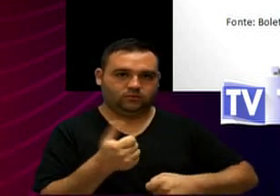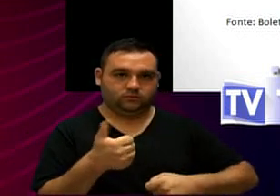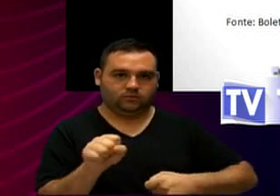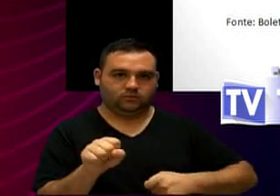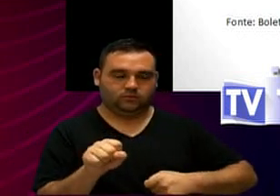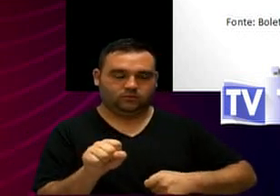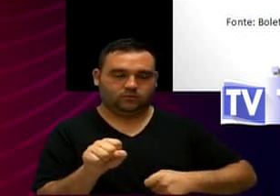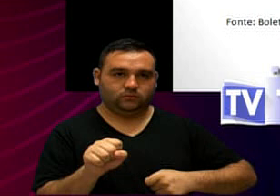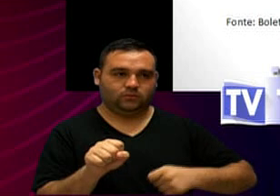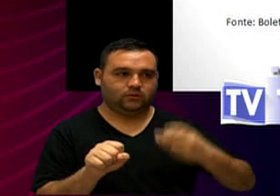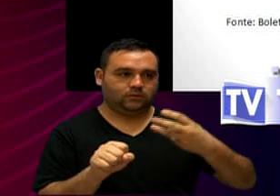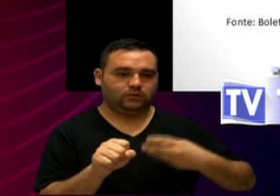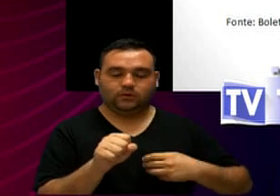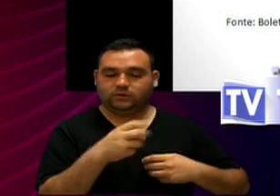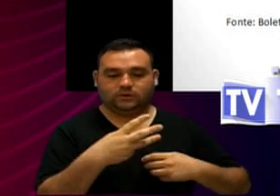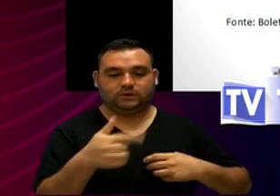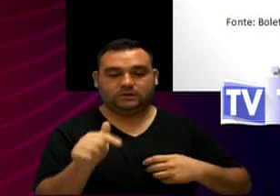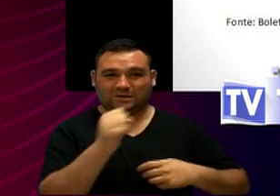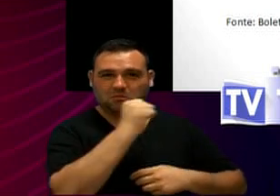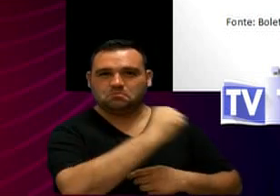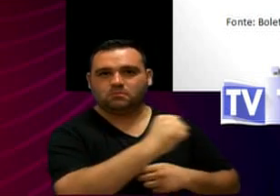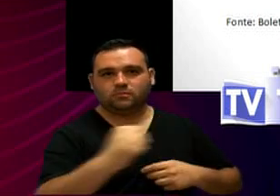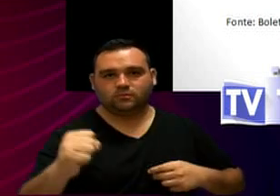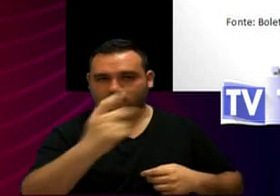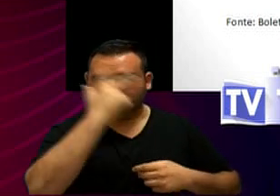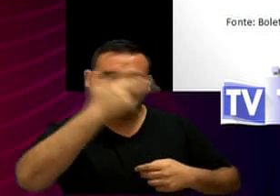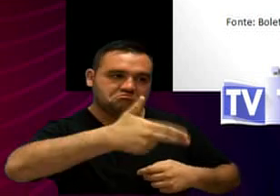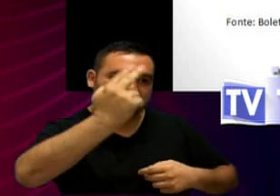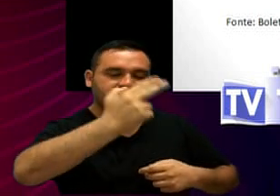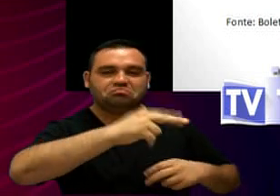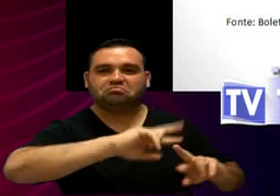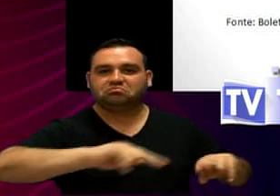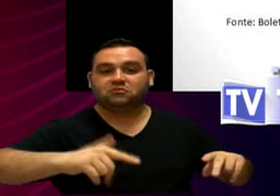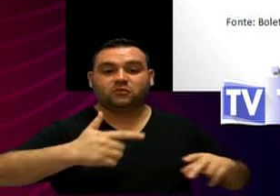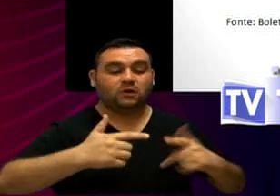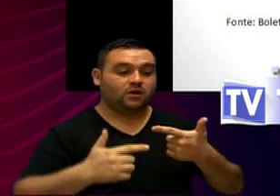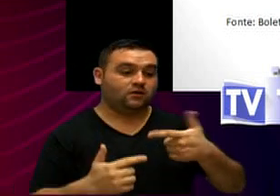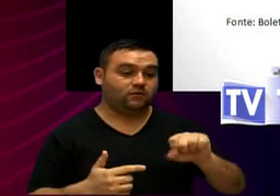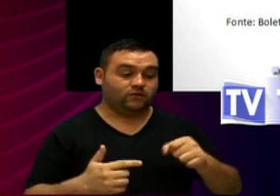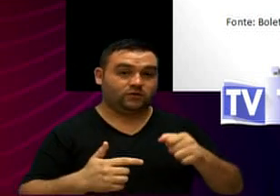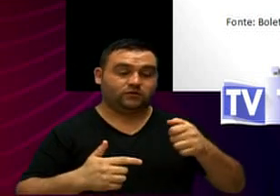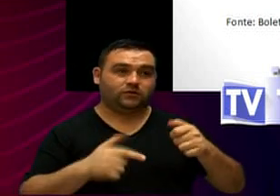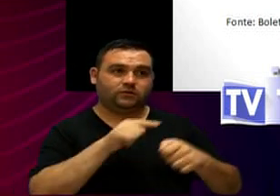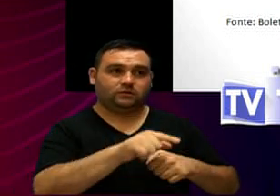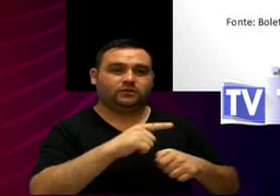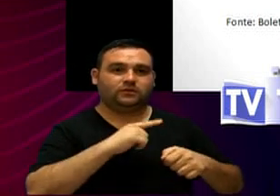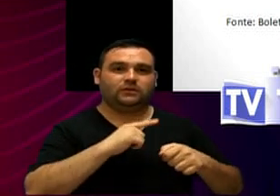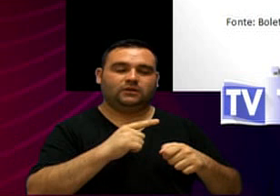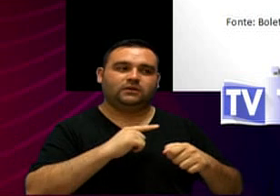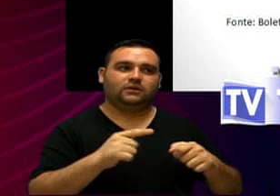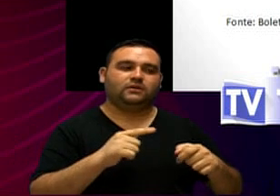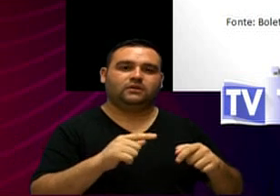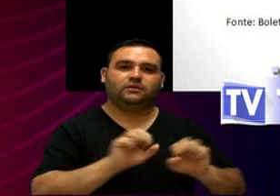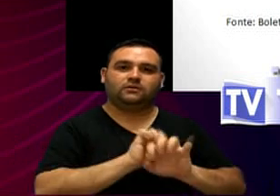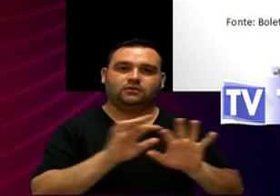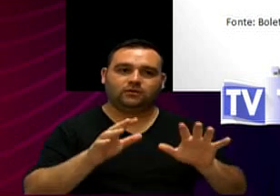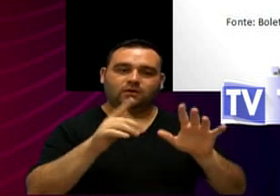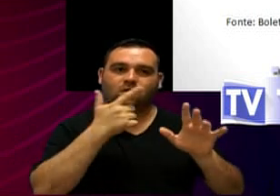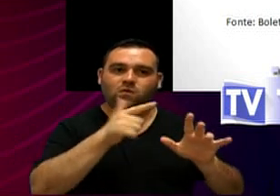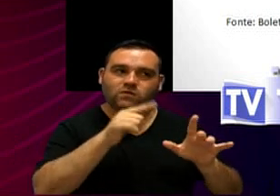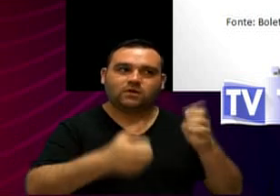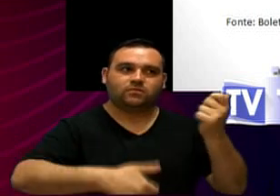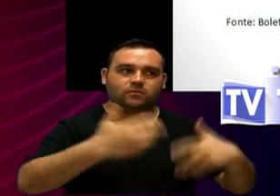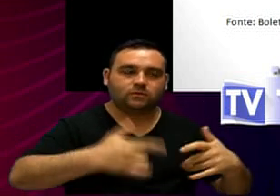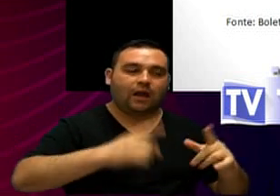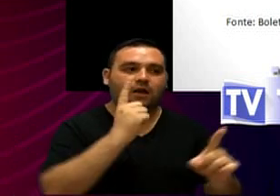2018, 37 homicídios, 28 esclarecidos, média de investigação para